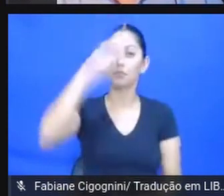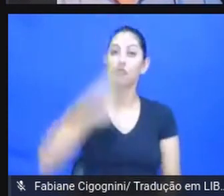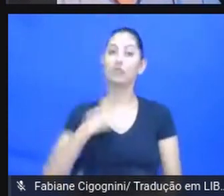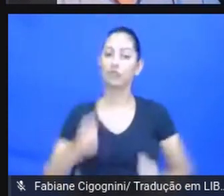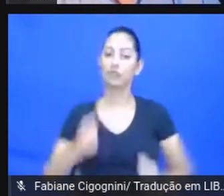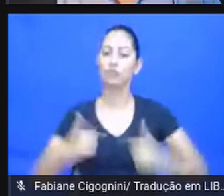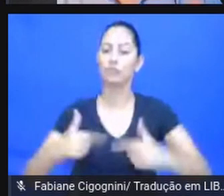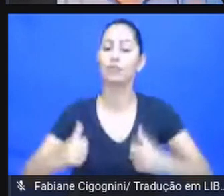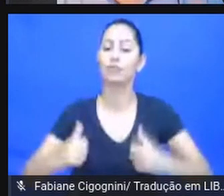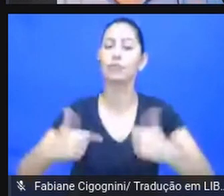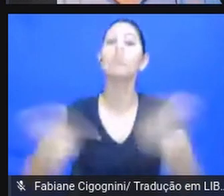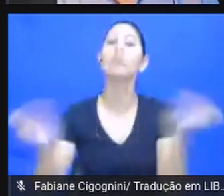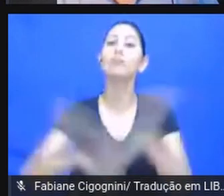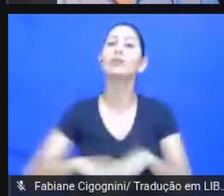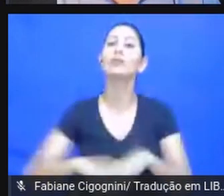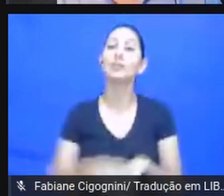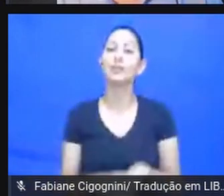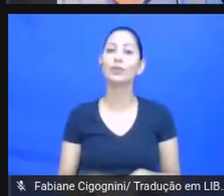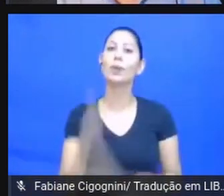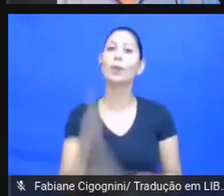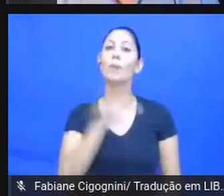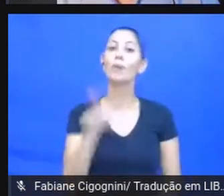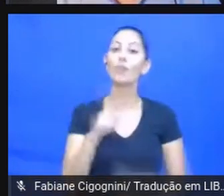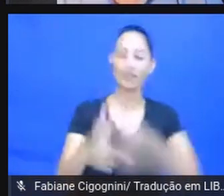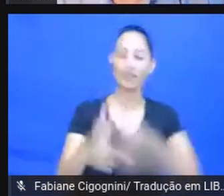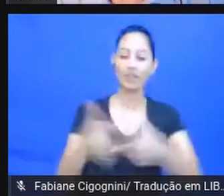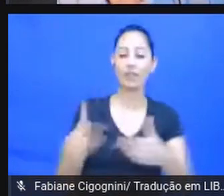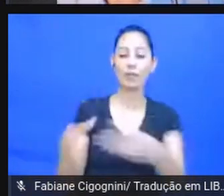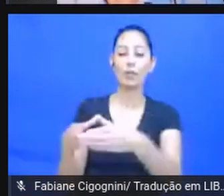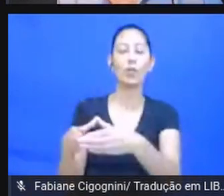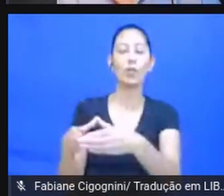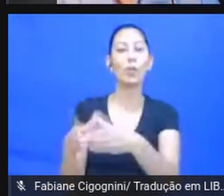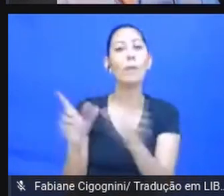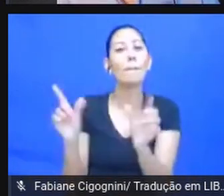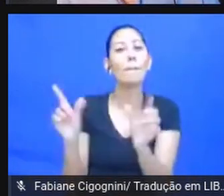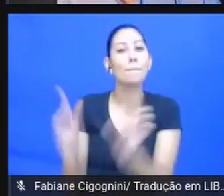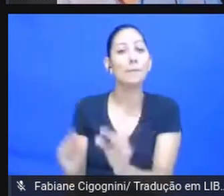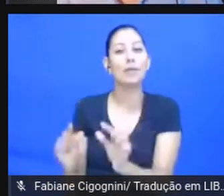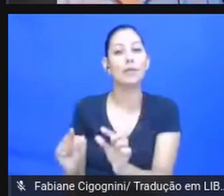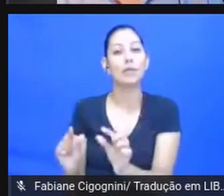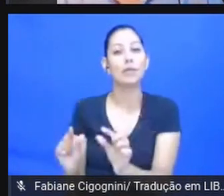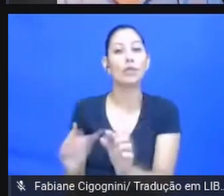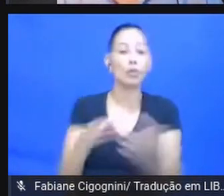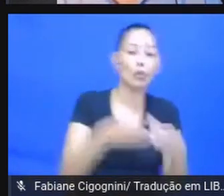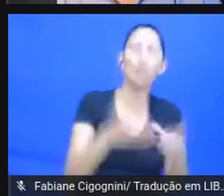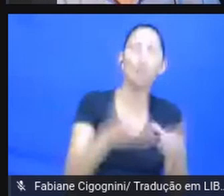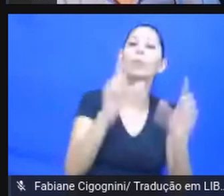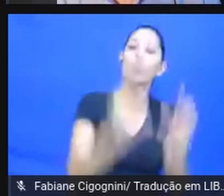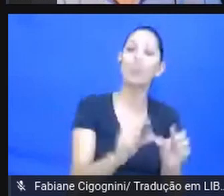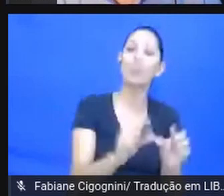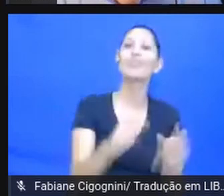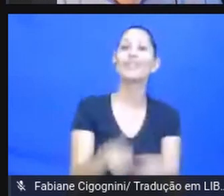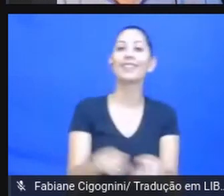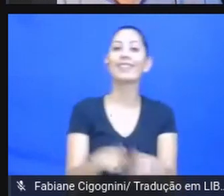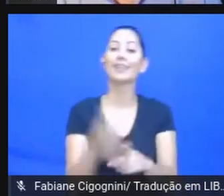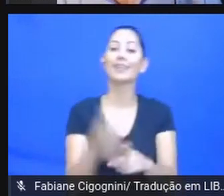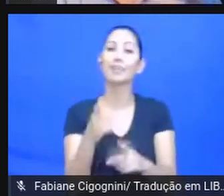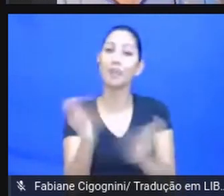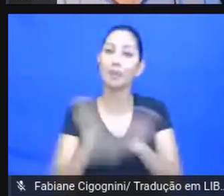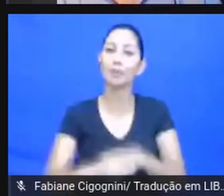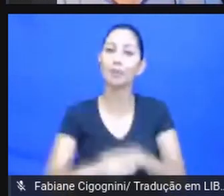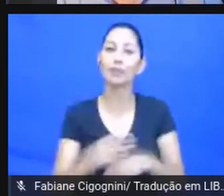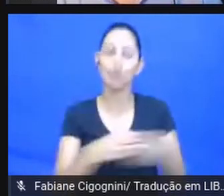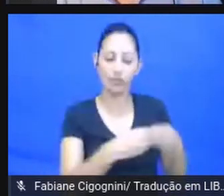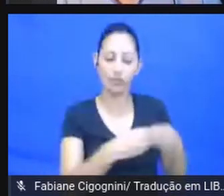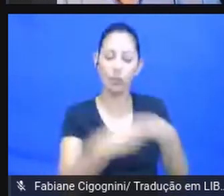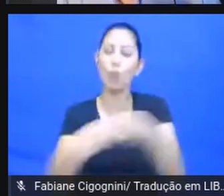com pequenos grupos, pode orientar, pode ser mentor, pode ser mediador. Então, há muitas mudanças nas